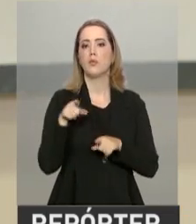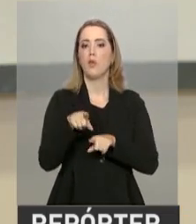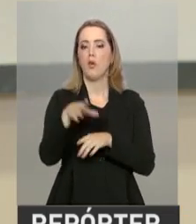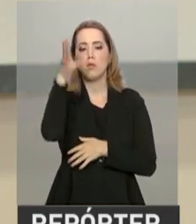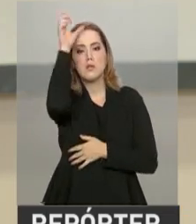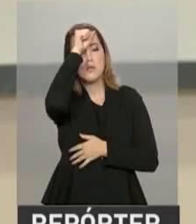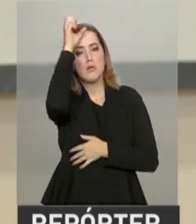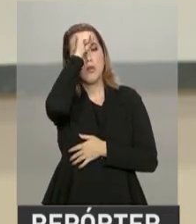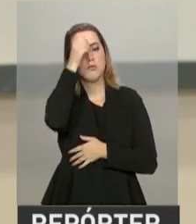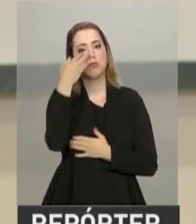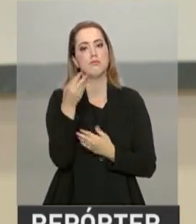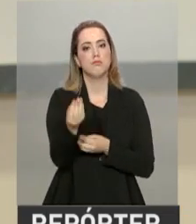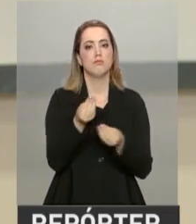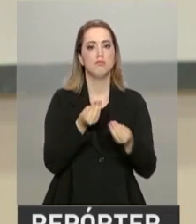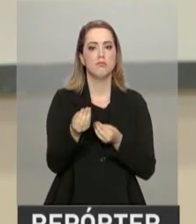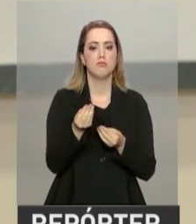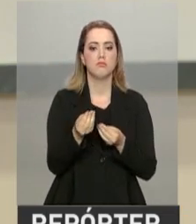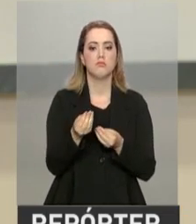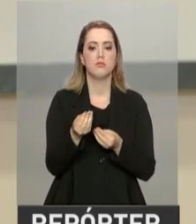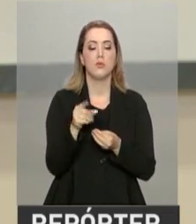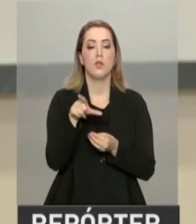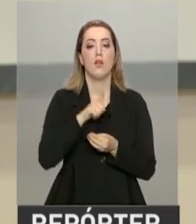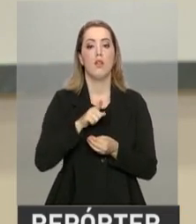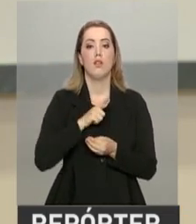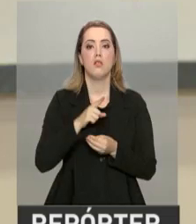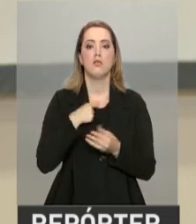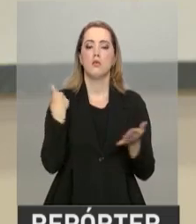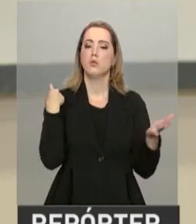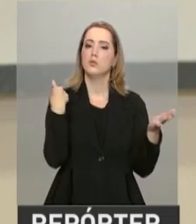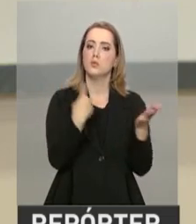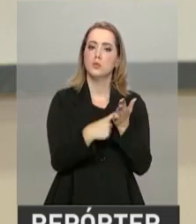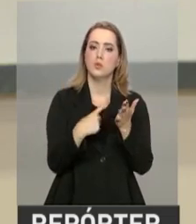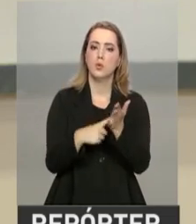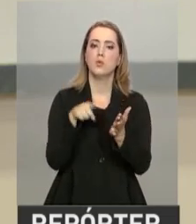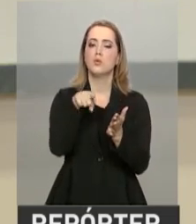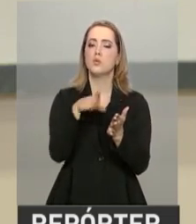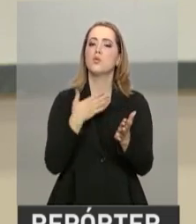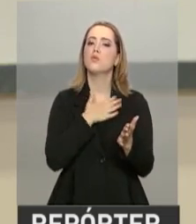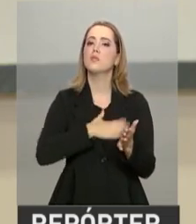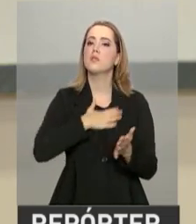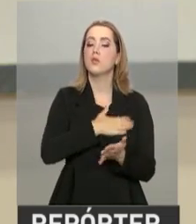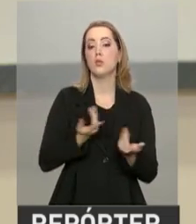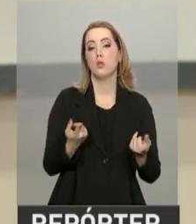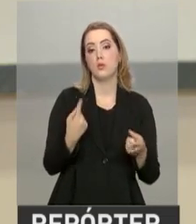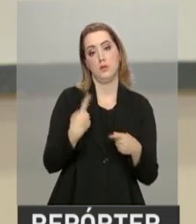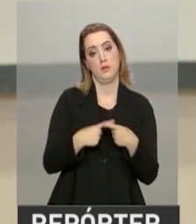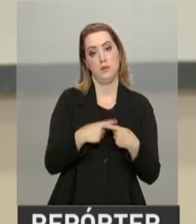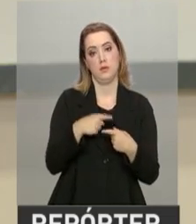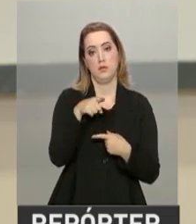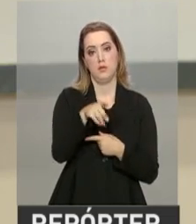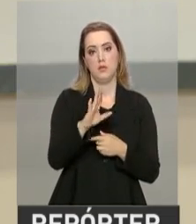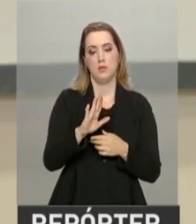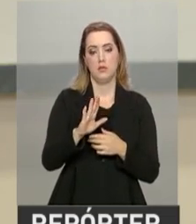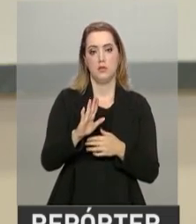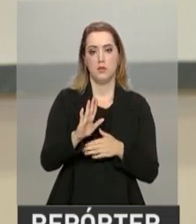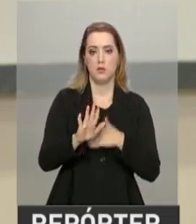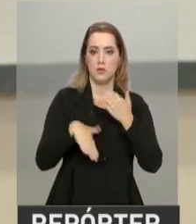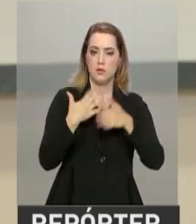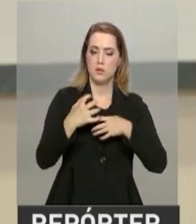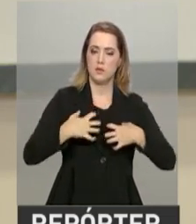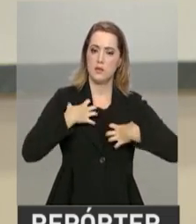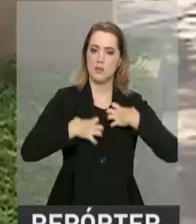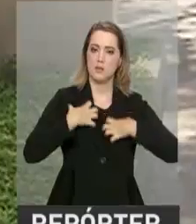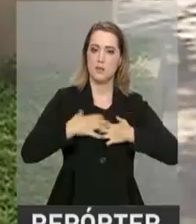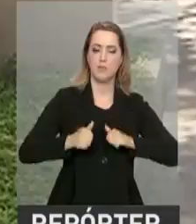aprende a ter um compromisso com aquilo que você gosta e você vai ter vai ser você vai se sentir